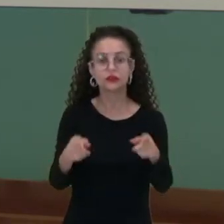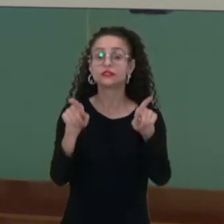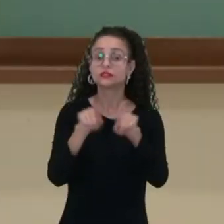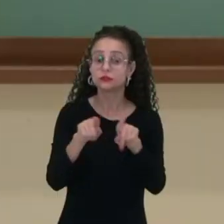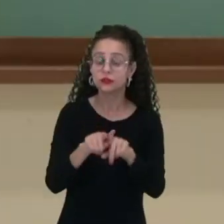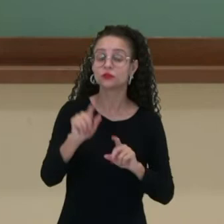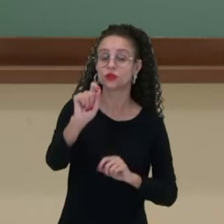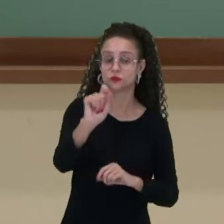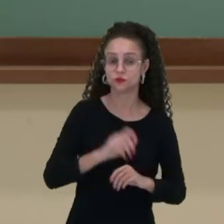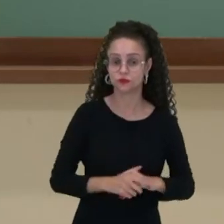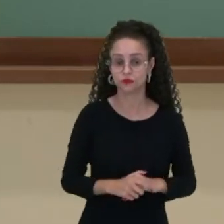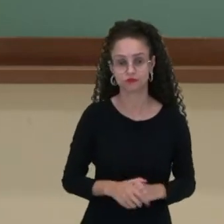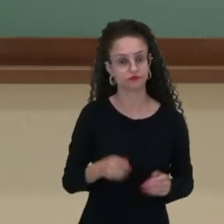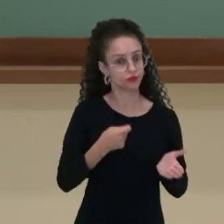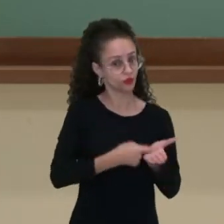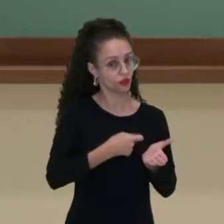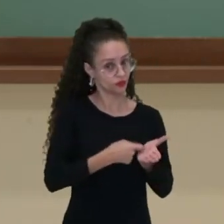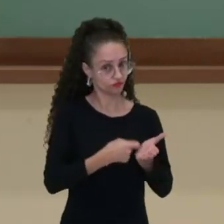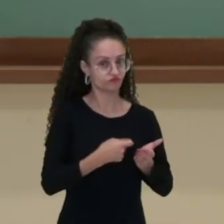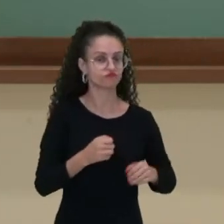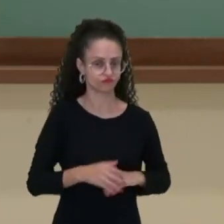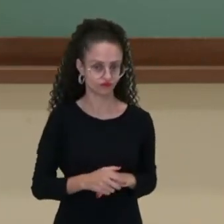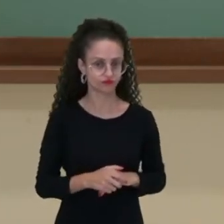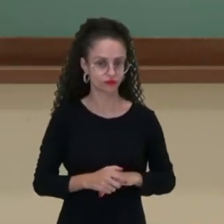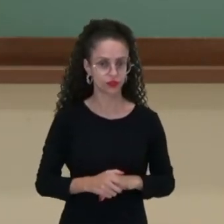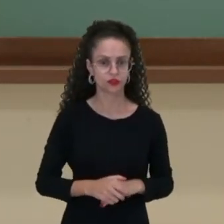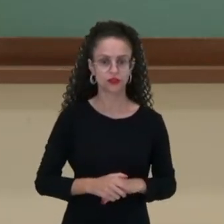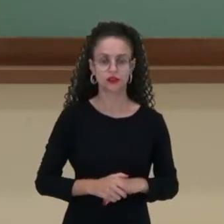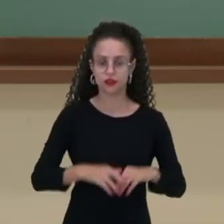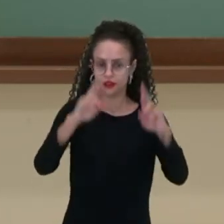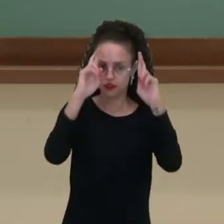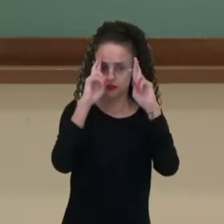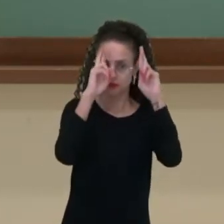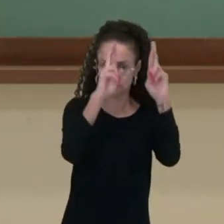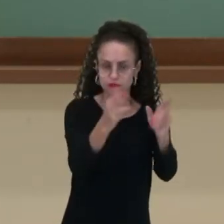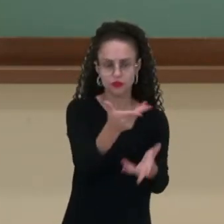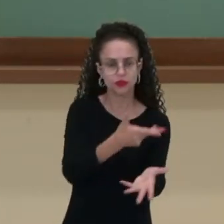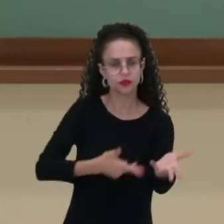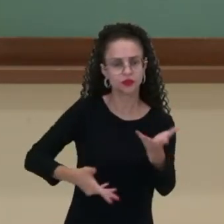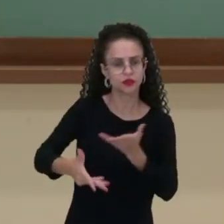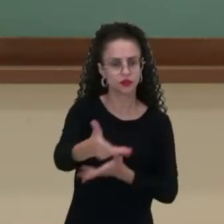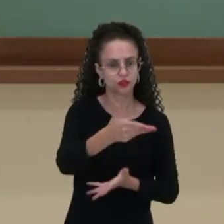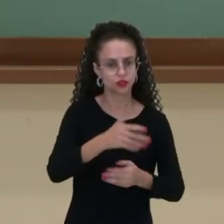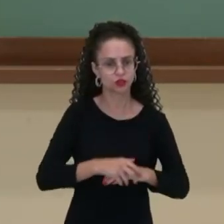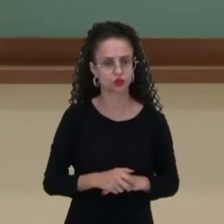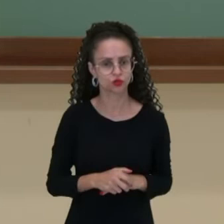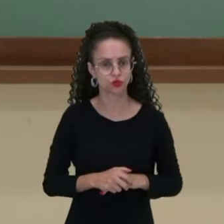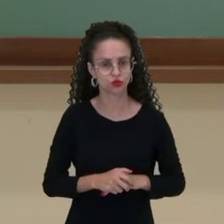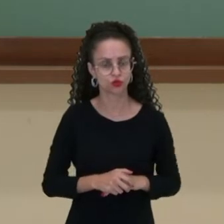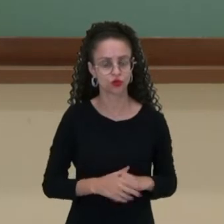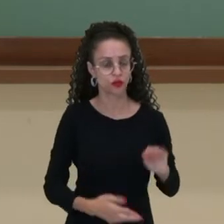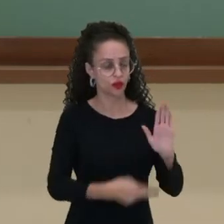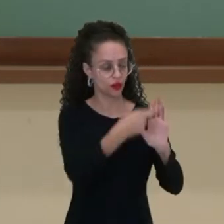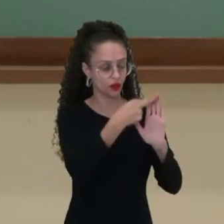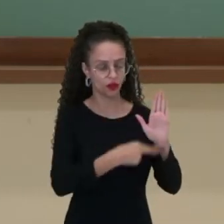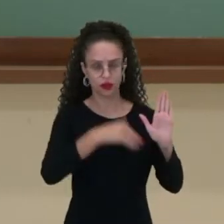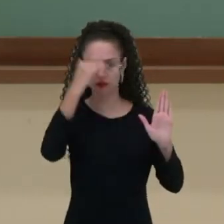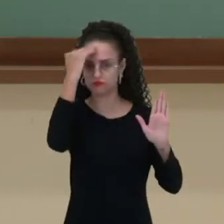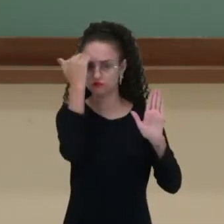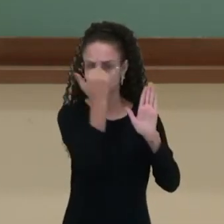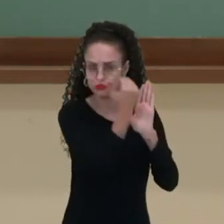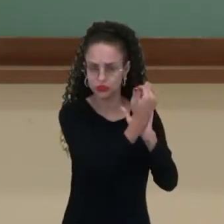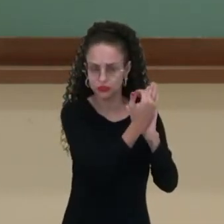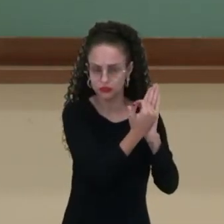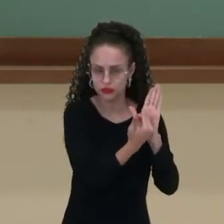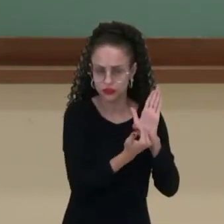também os deveres, o respeito, cumprimento com as normas da